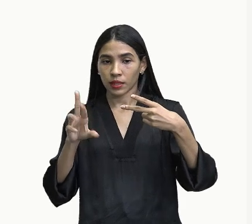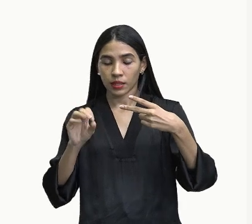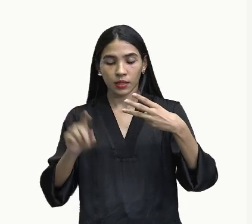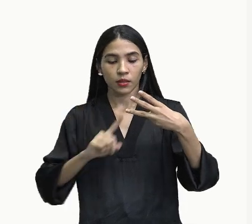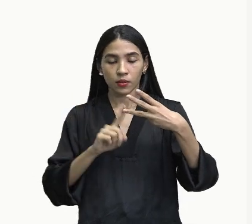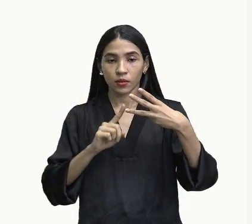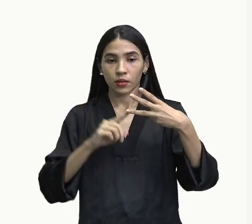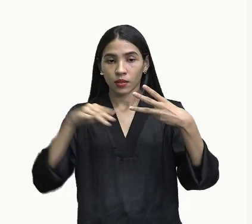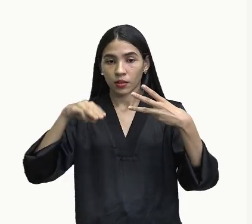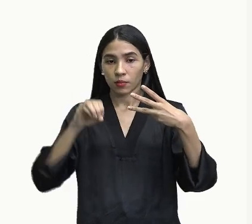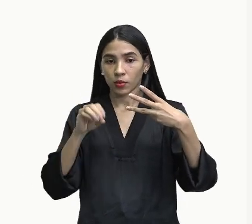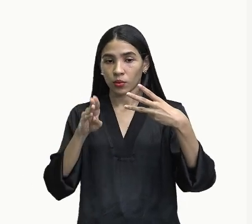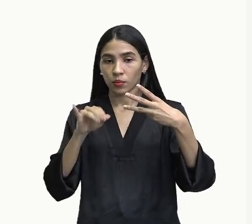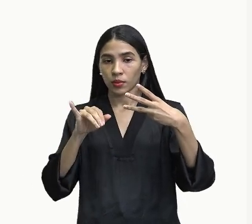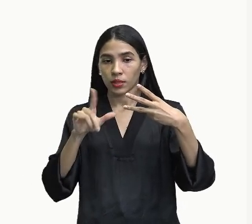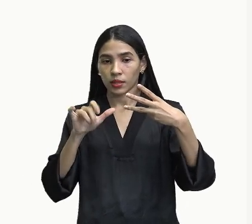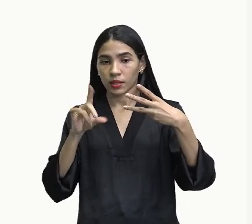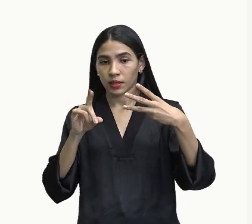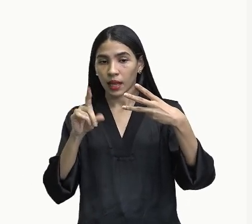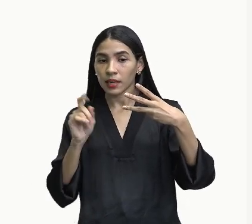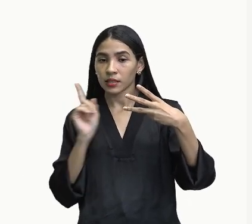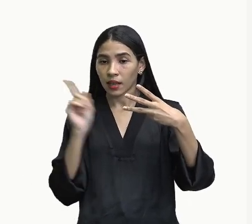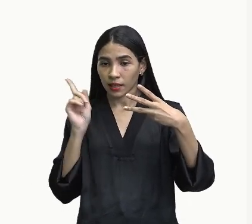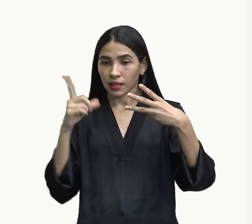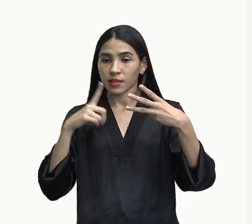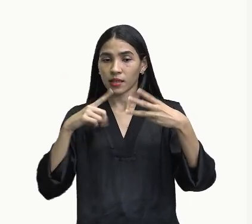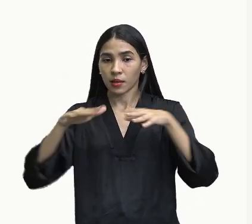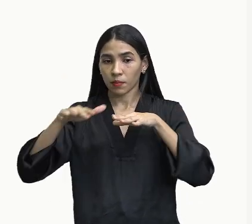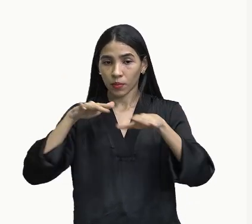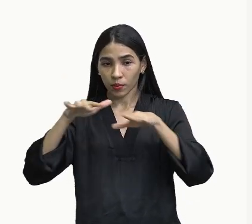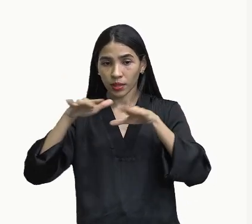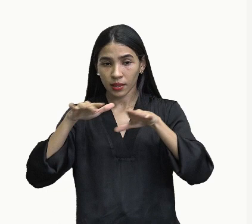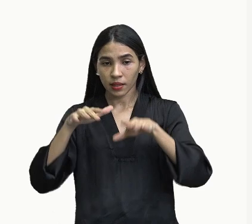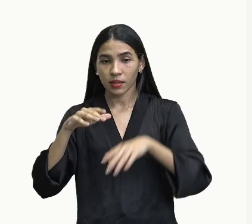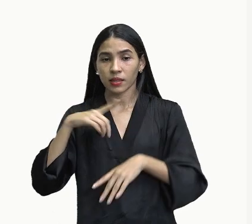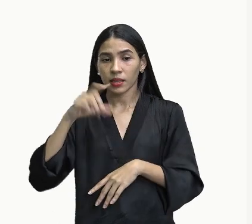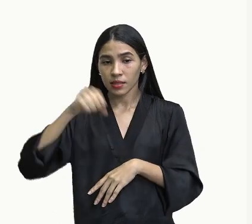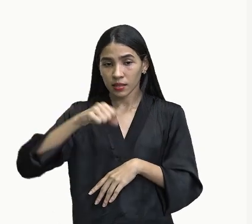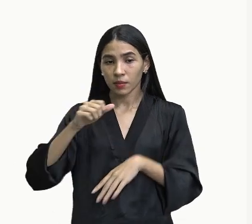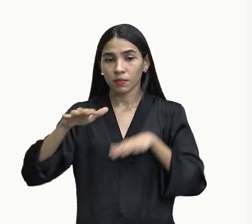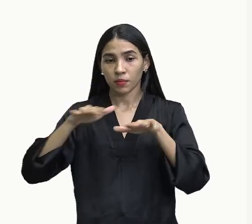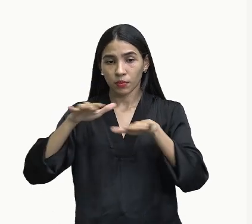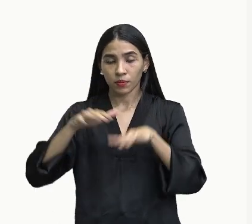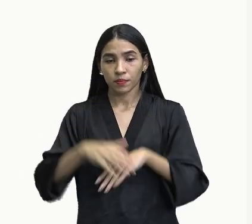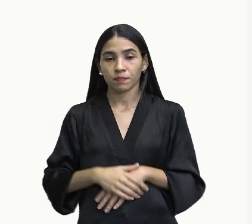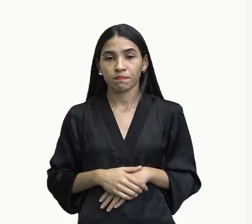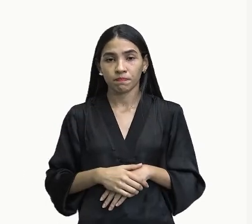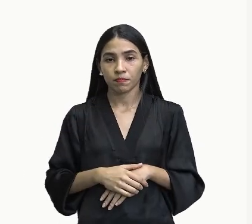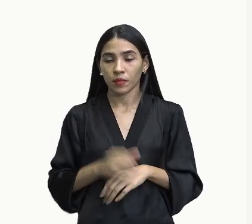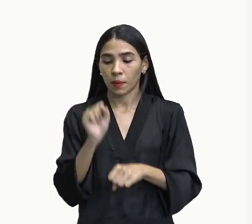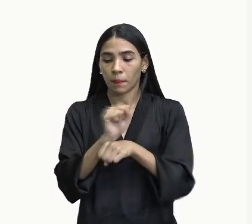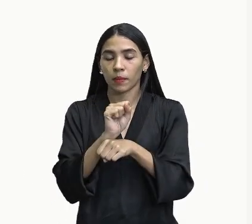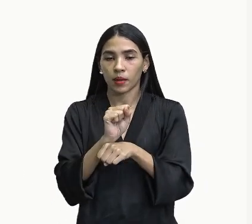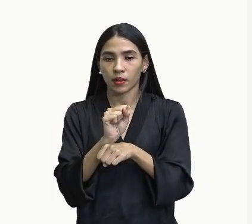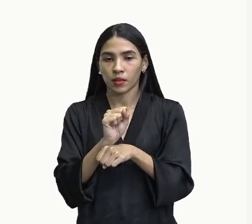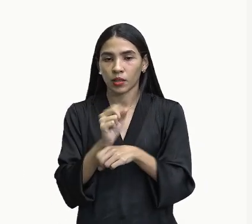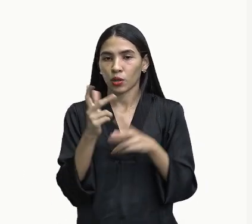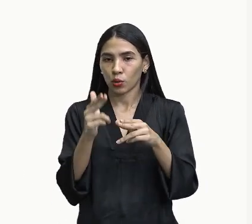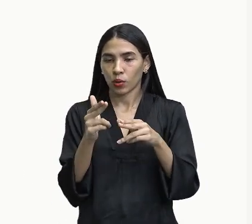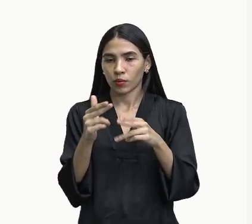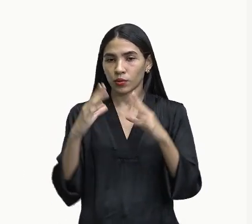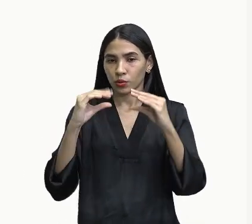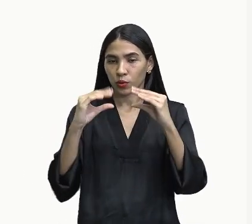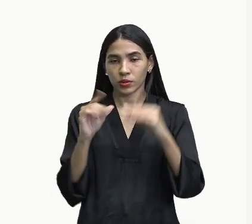uma característica que a gente vê em todos os animais, que é a mobilidade. Eles não vão ficar sésseis no fundo do mar não, tá